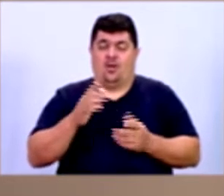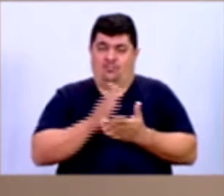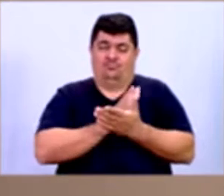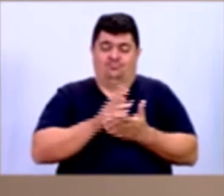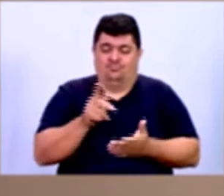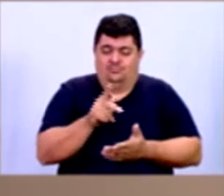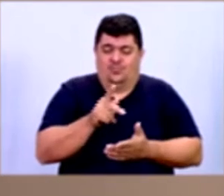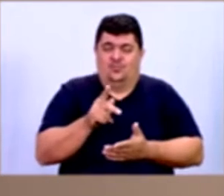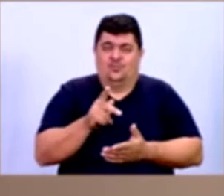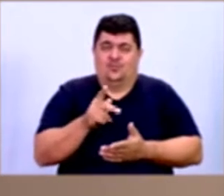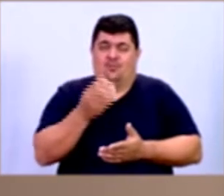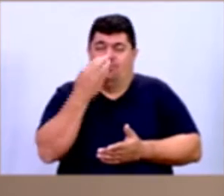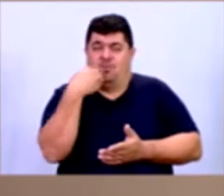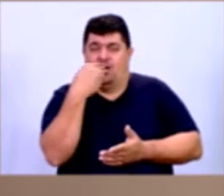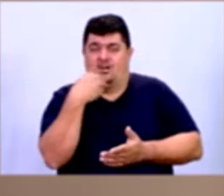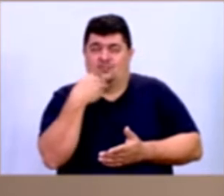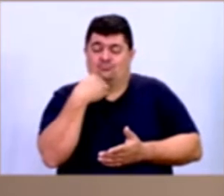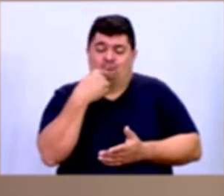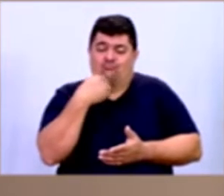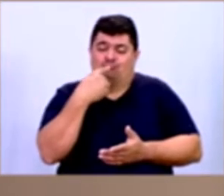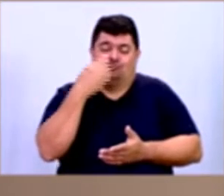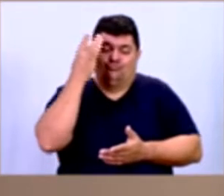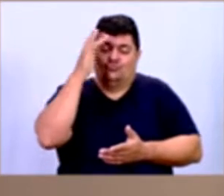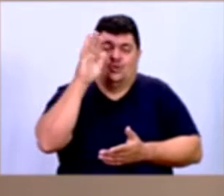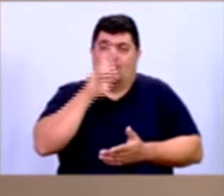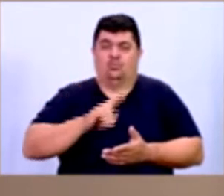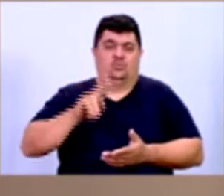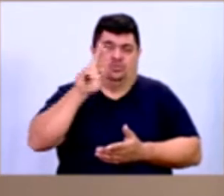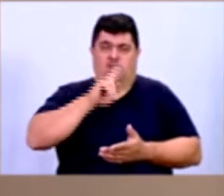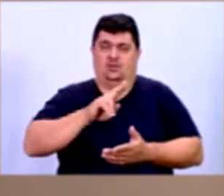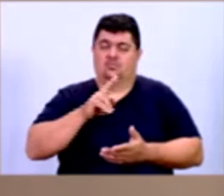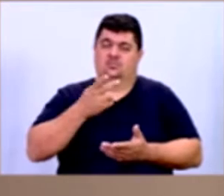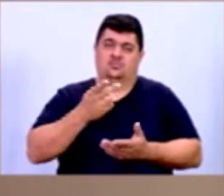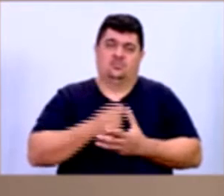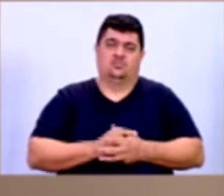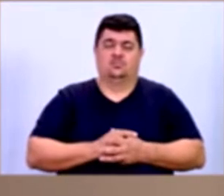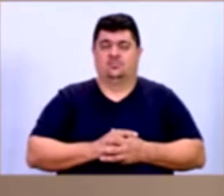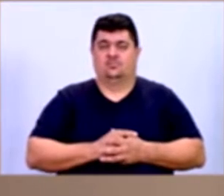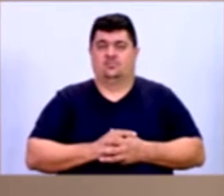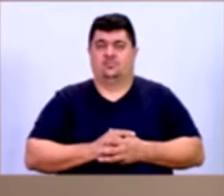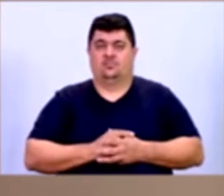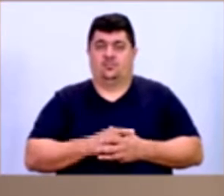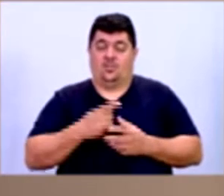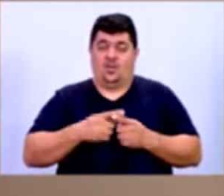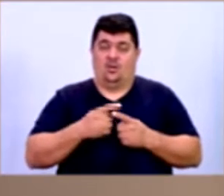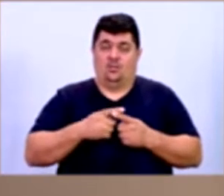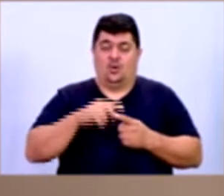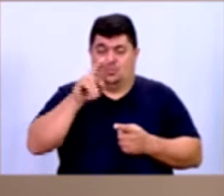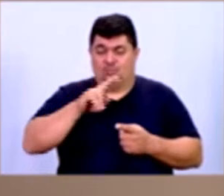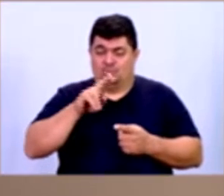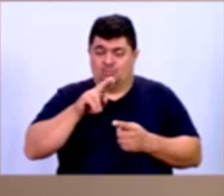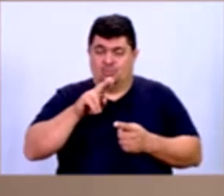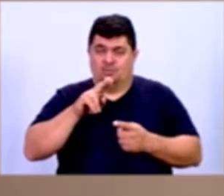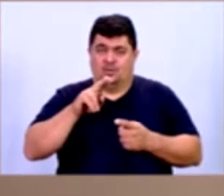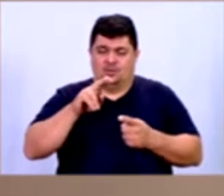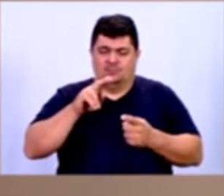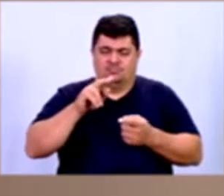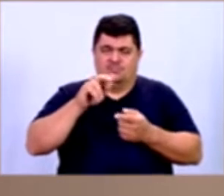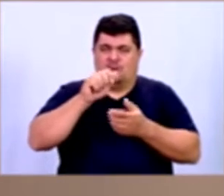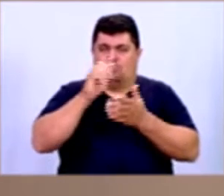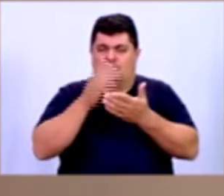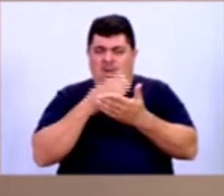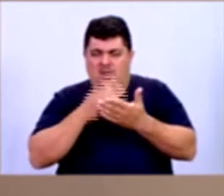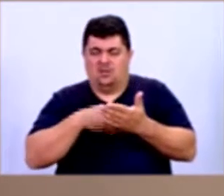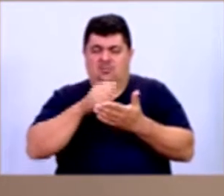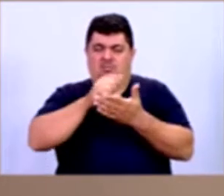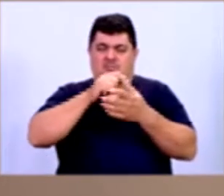profissionais, torná-los infantilizados. Isso devido à utilização de materiais que não são apropriados, não são